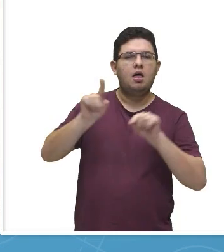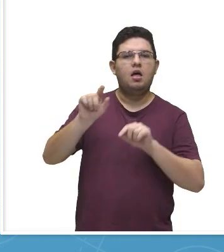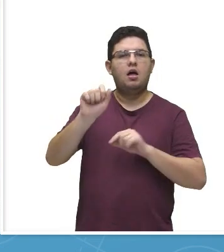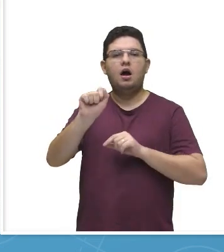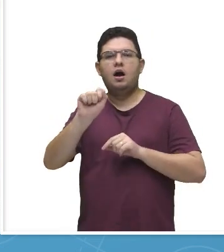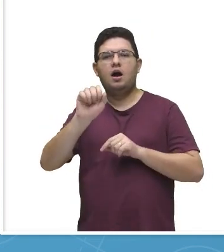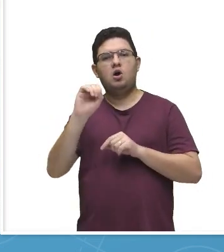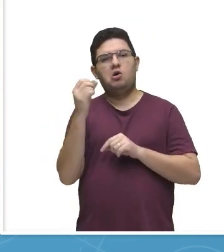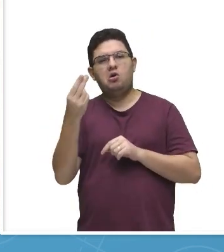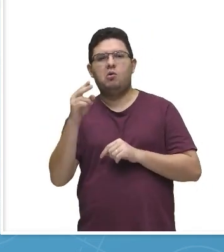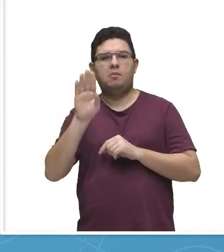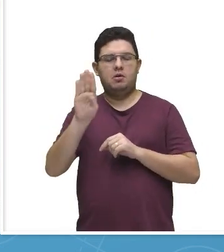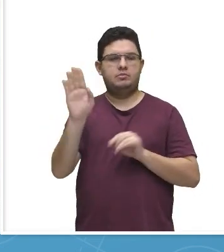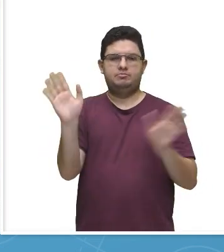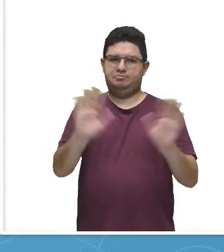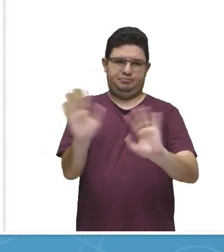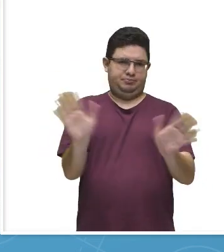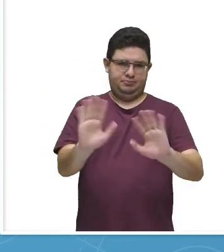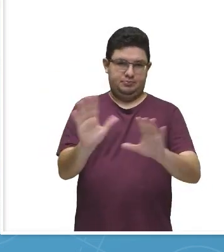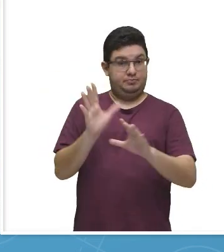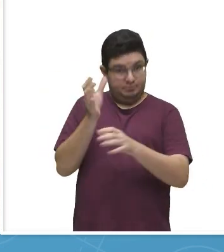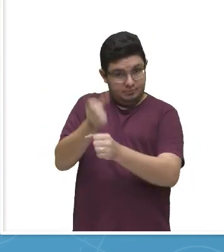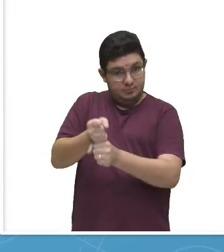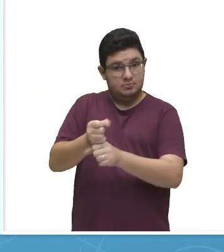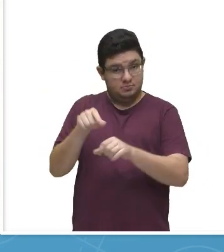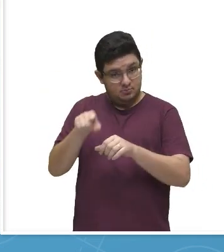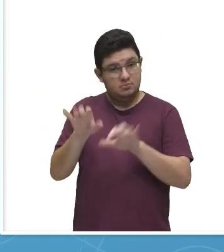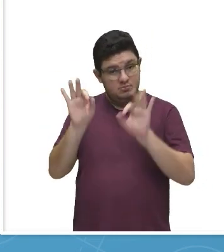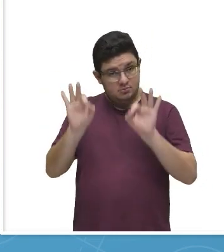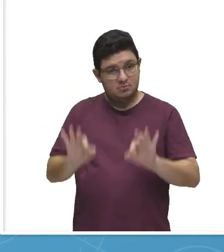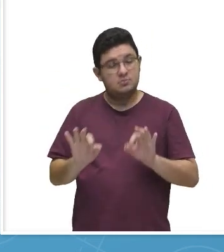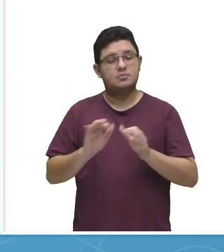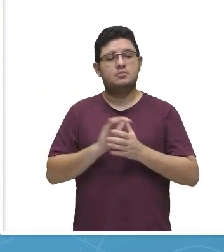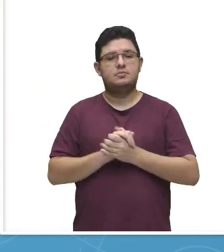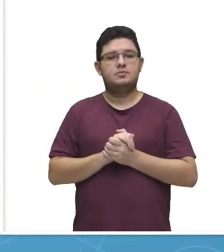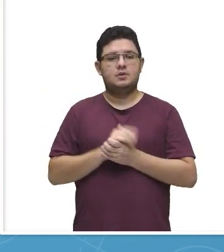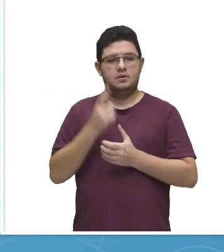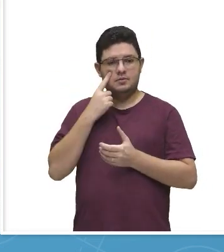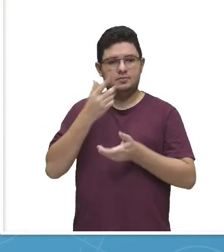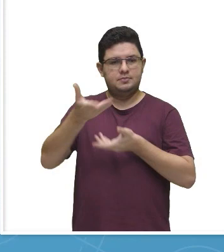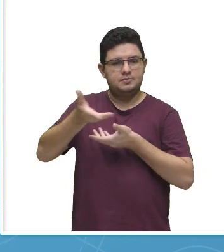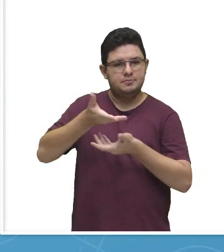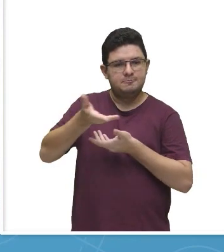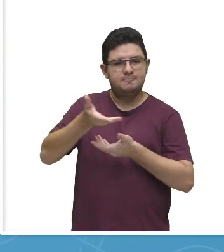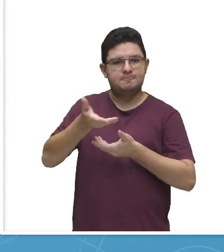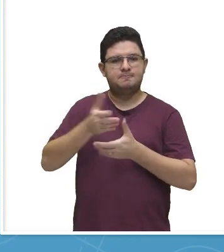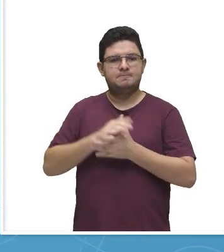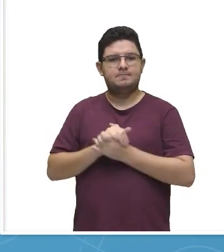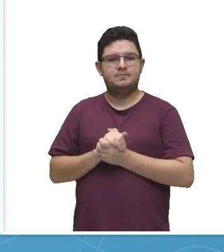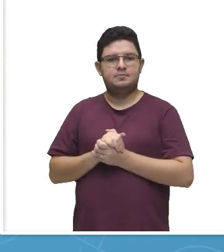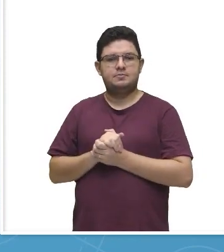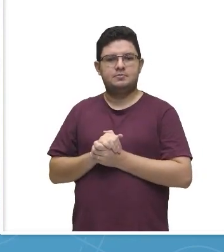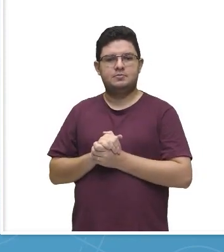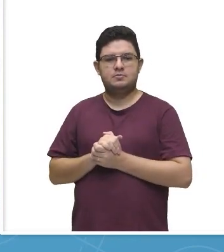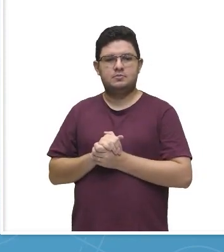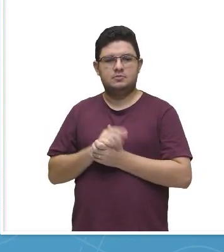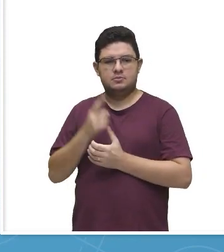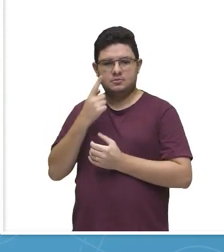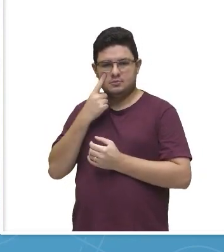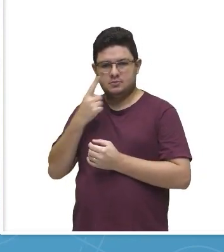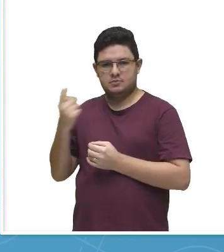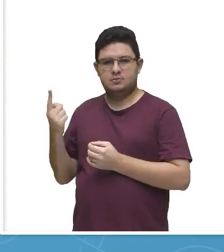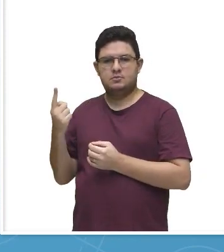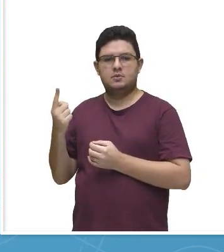desenvolver e calcular a questão, beleza? Então vamos para as nossas interatividades. Vamos ver aqui, temos aqui a